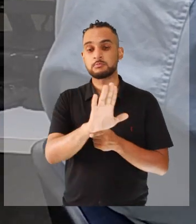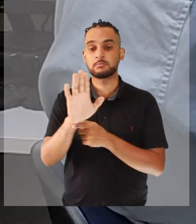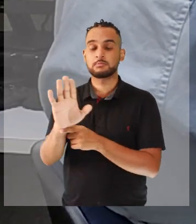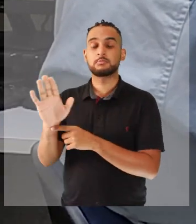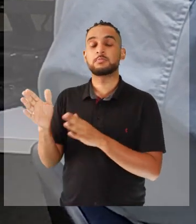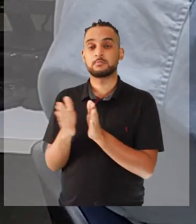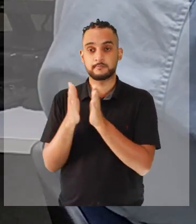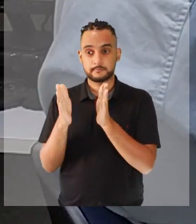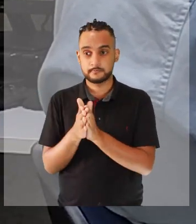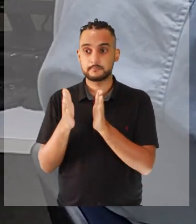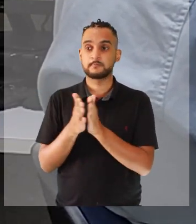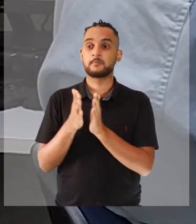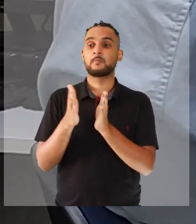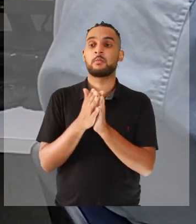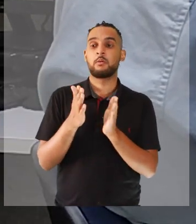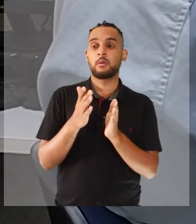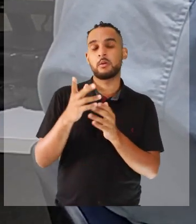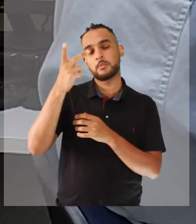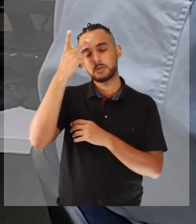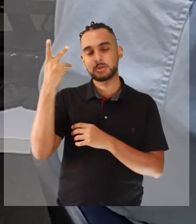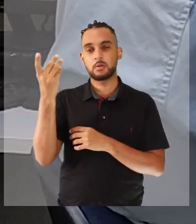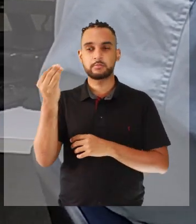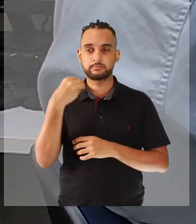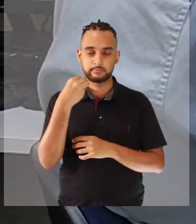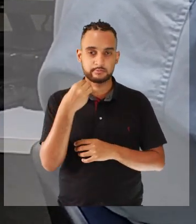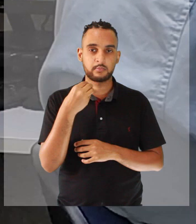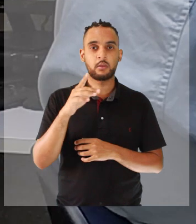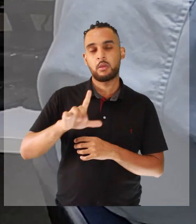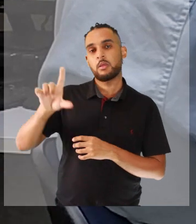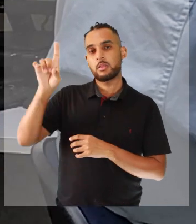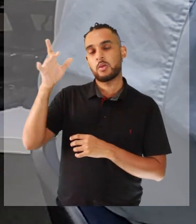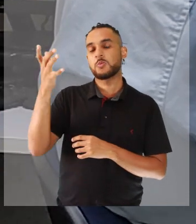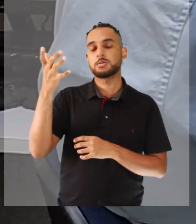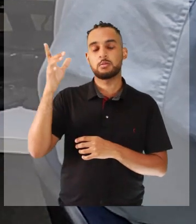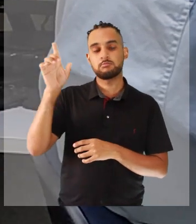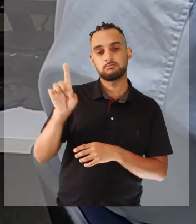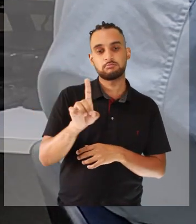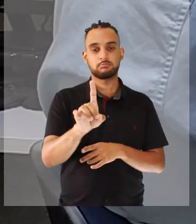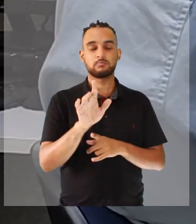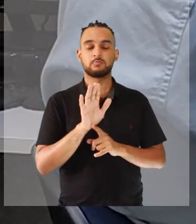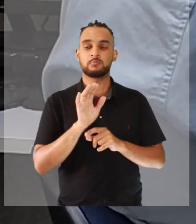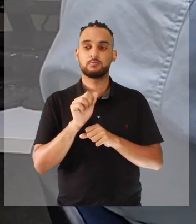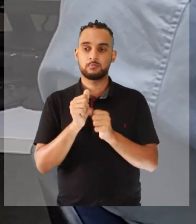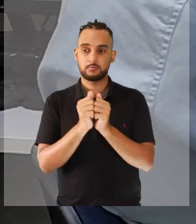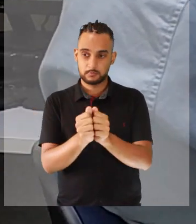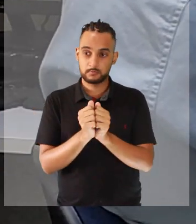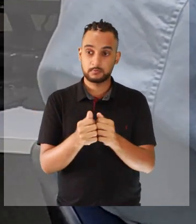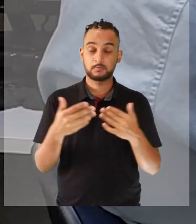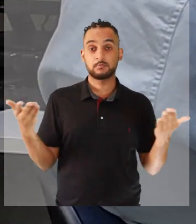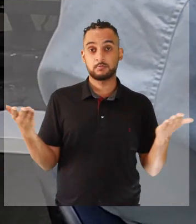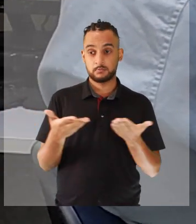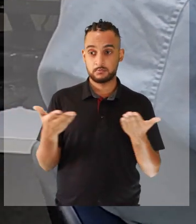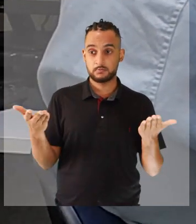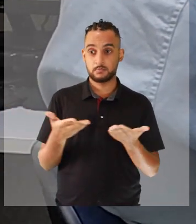a curar as feridas dos mais pobres e vulneráveis, dos quais Deus está presente.